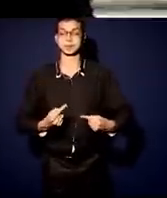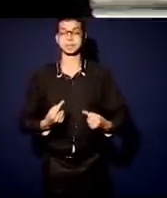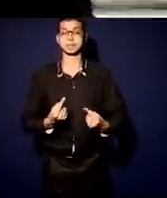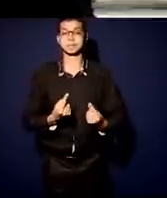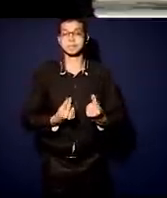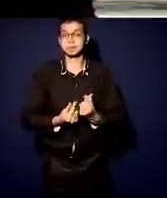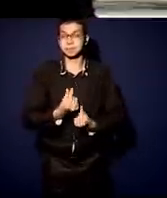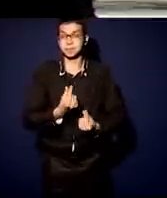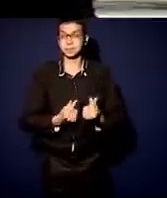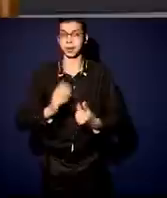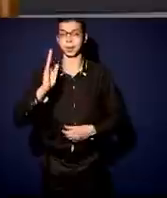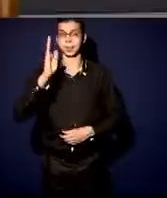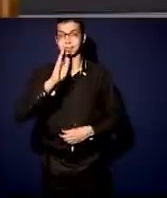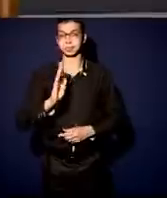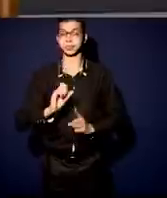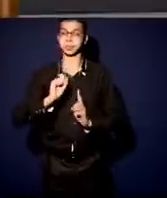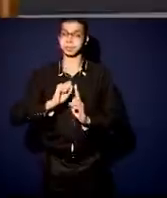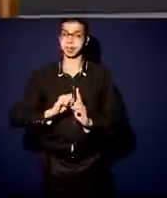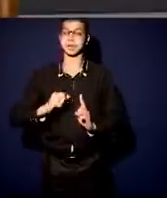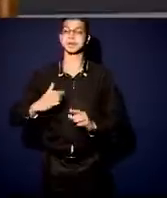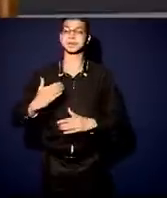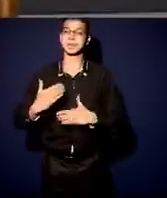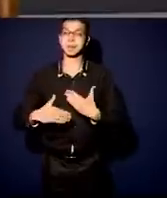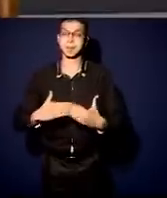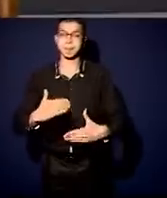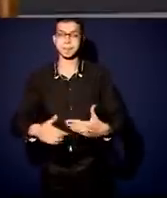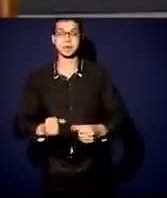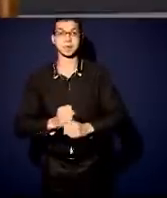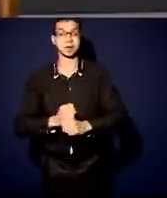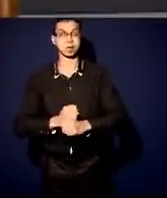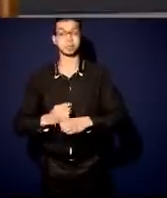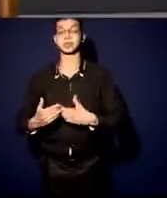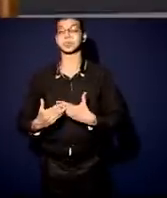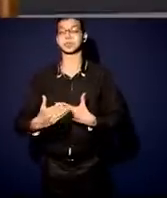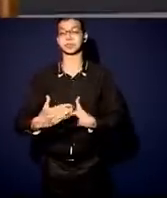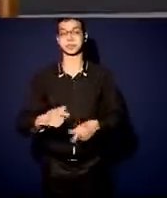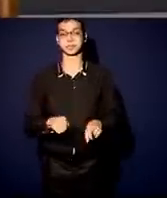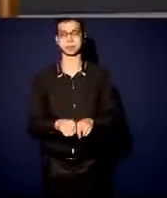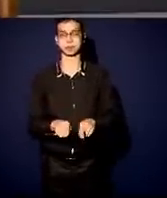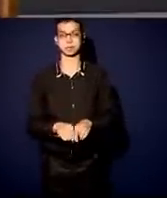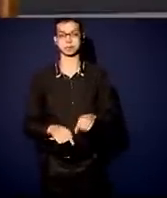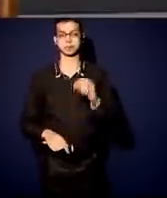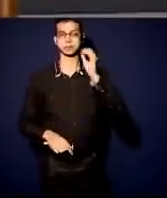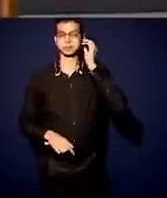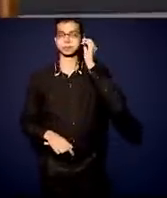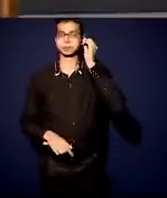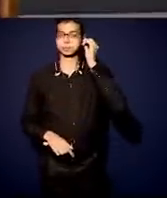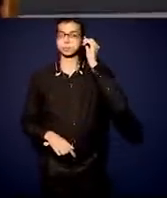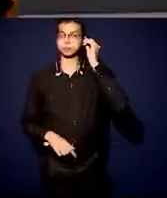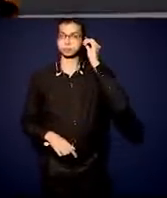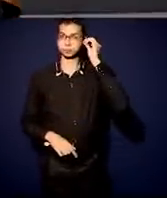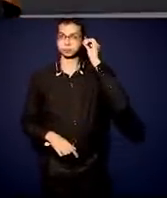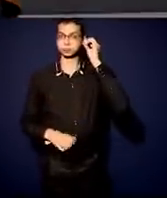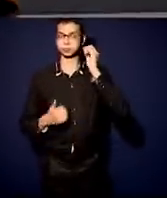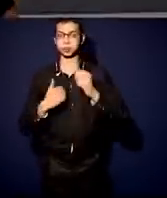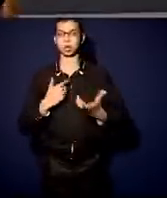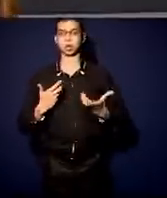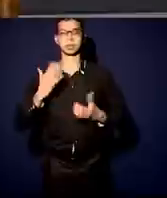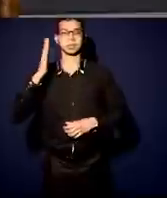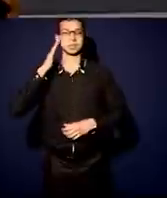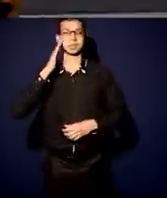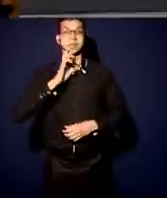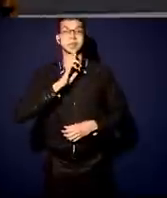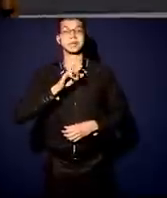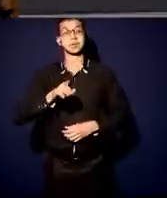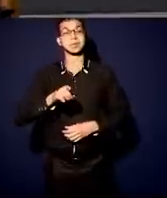e anos é legal estar feito também quero saber a resposta para essa pergunta mas dito isso é o seguinte